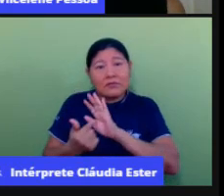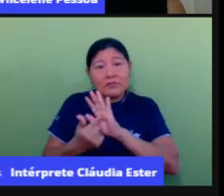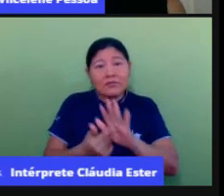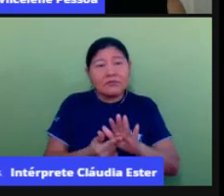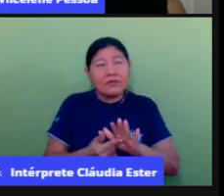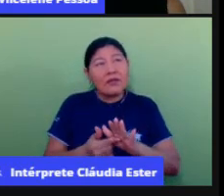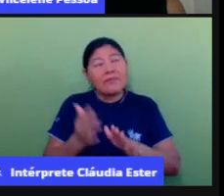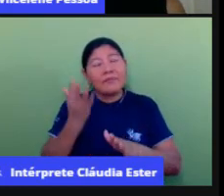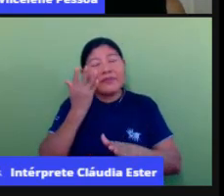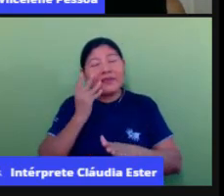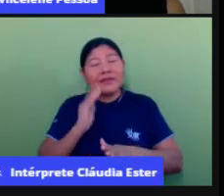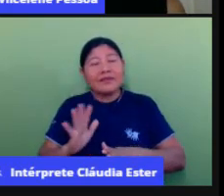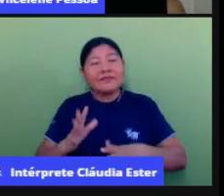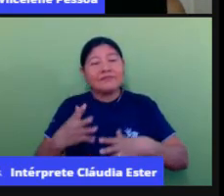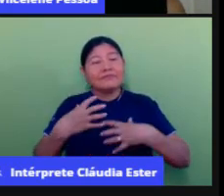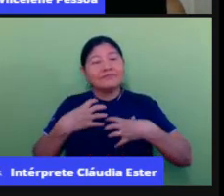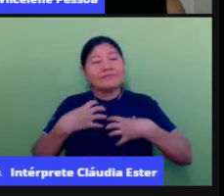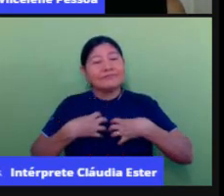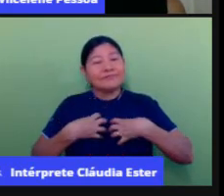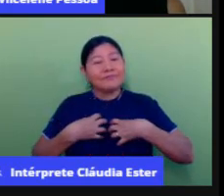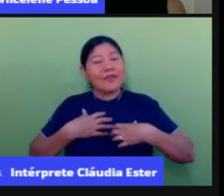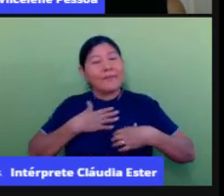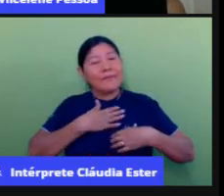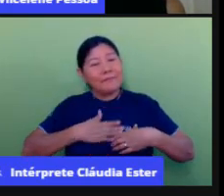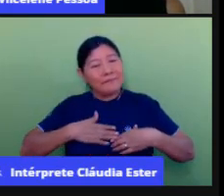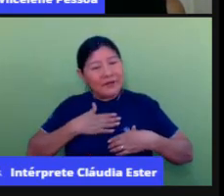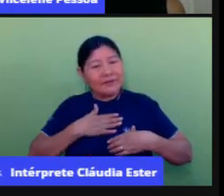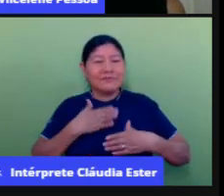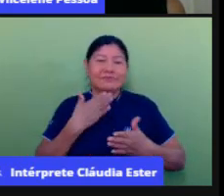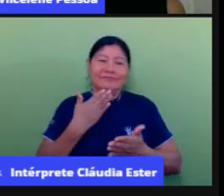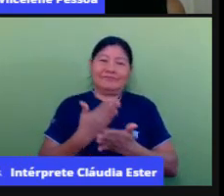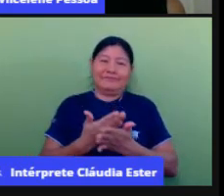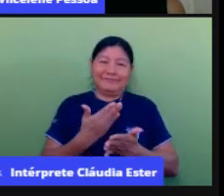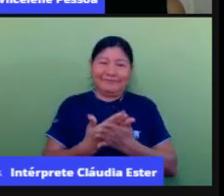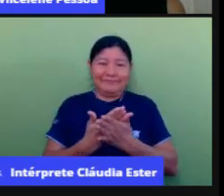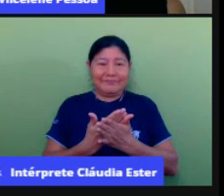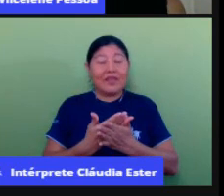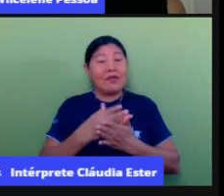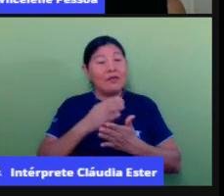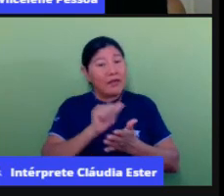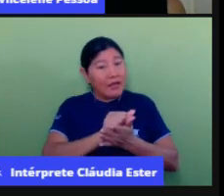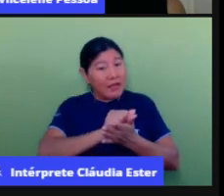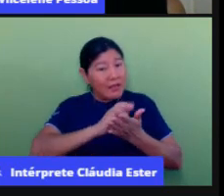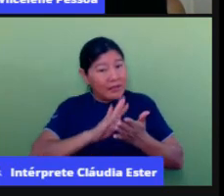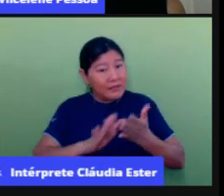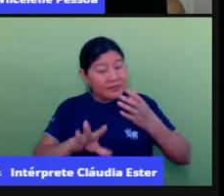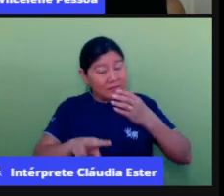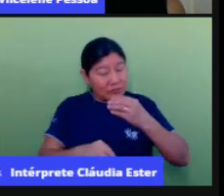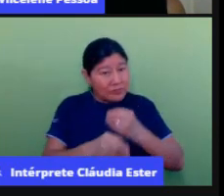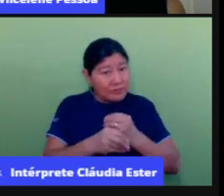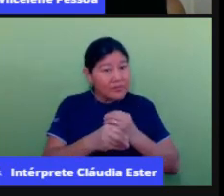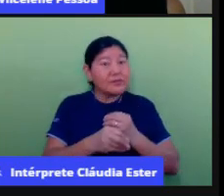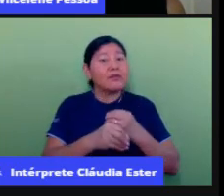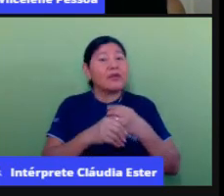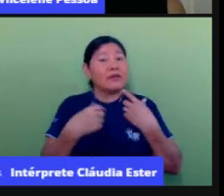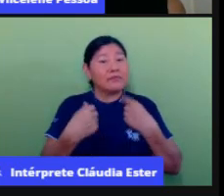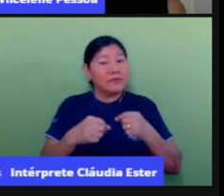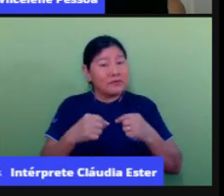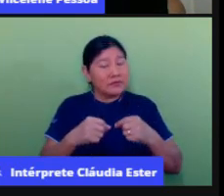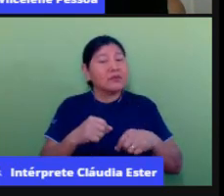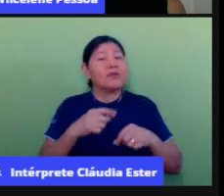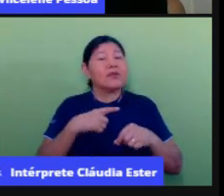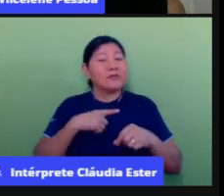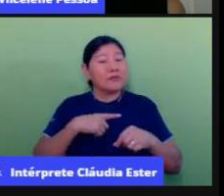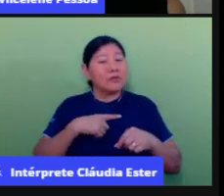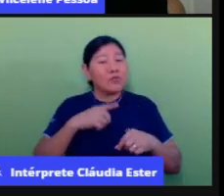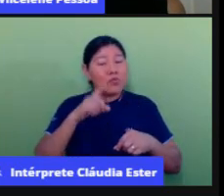criança possa, então, desenvolver as outras atividades. Então, essas atividades complementares, elas precisam ser dosadas, precisam ser